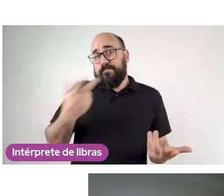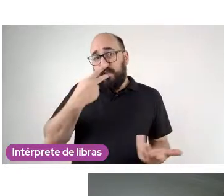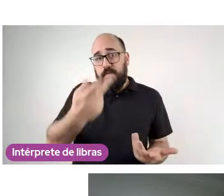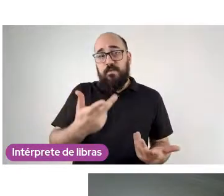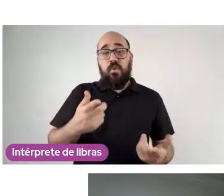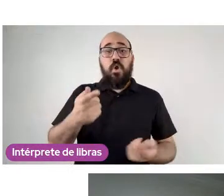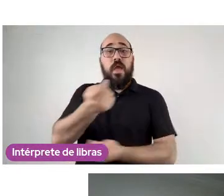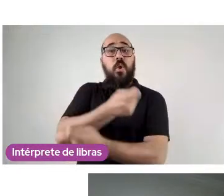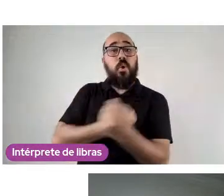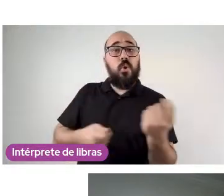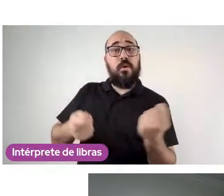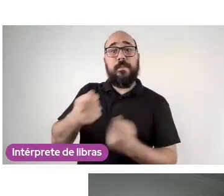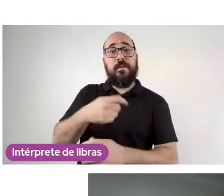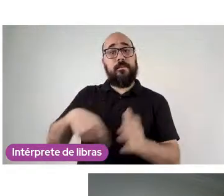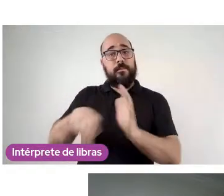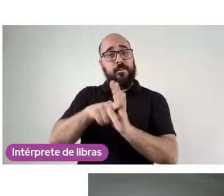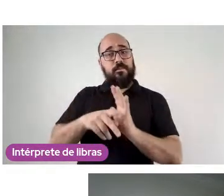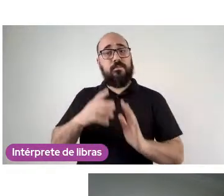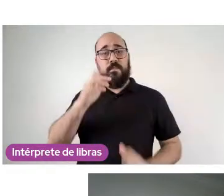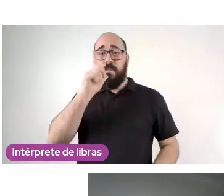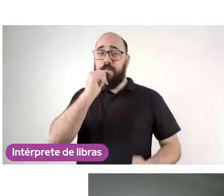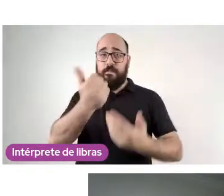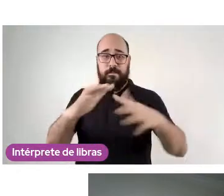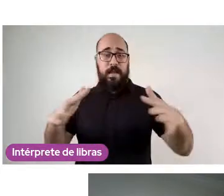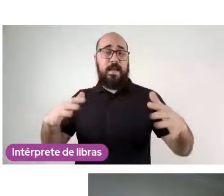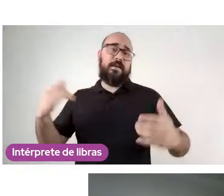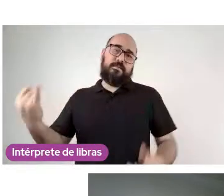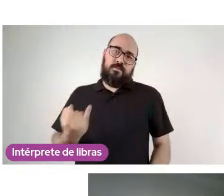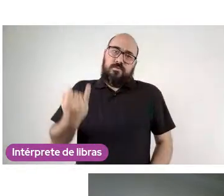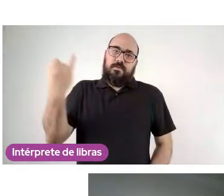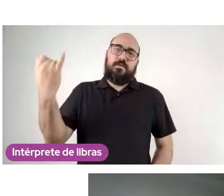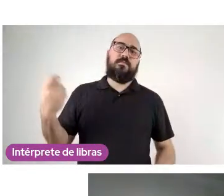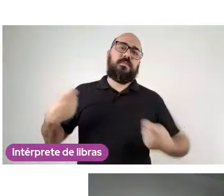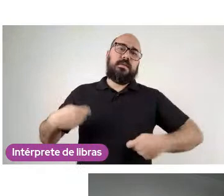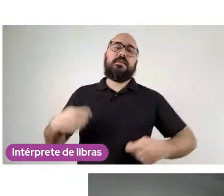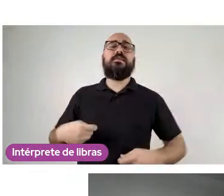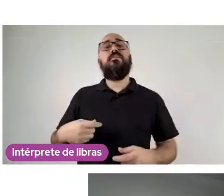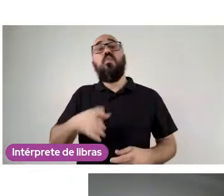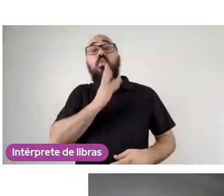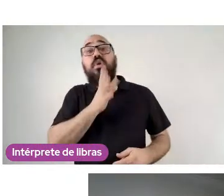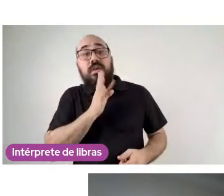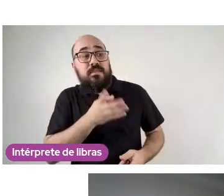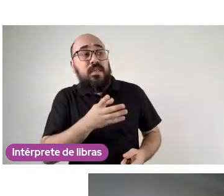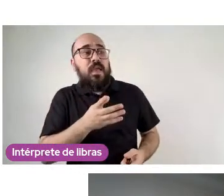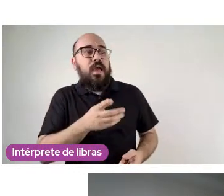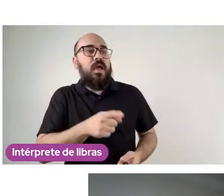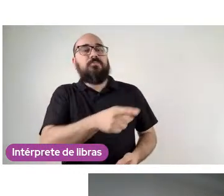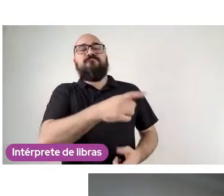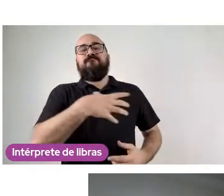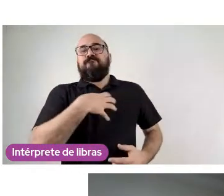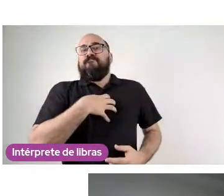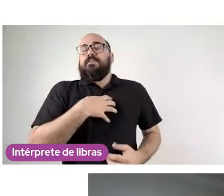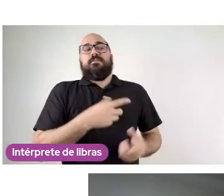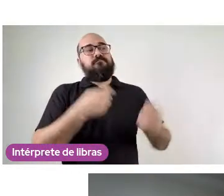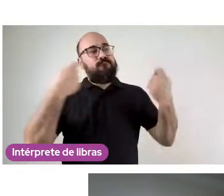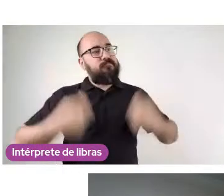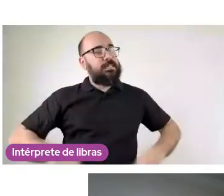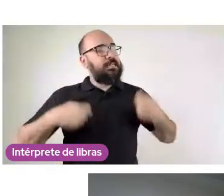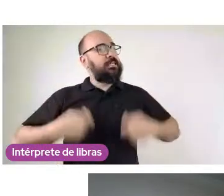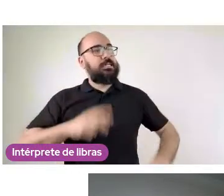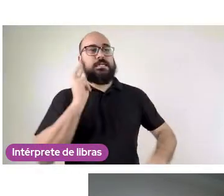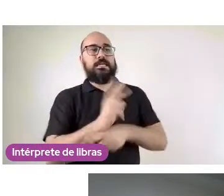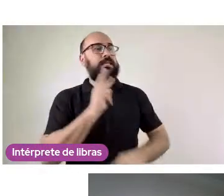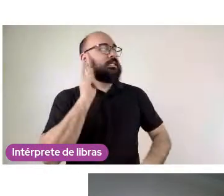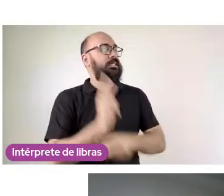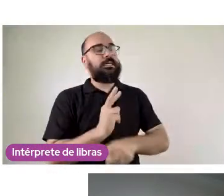também é muito importante. E a gente preserva melhor o que a gente conhece bem, que a gente sabe que é importante para a gente. Daí também